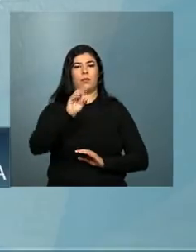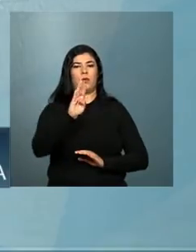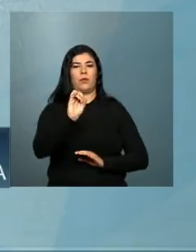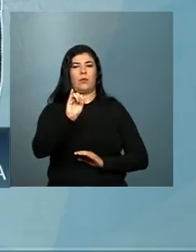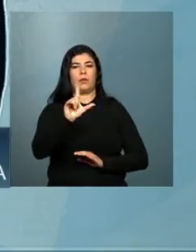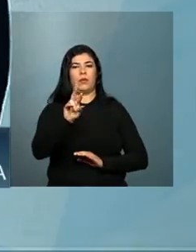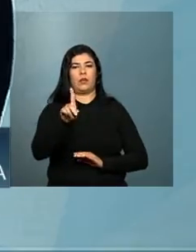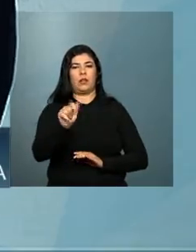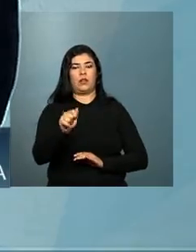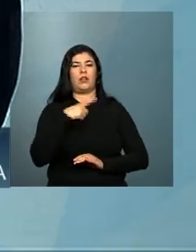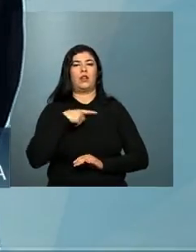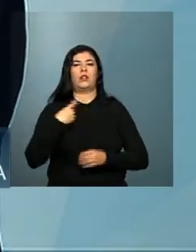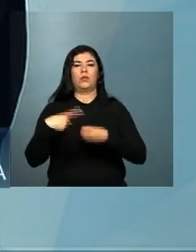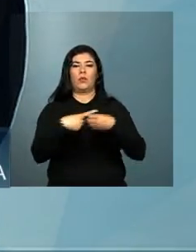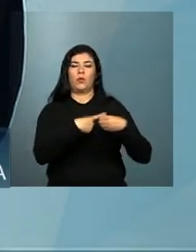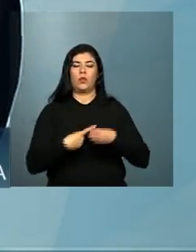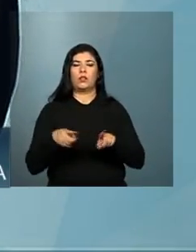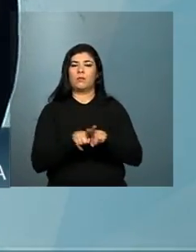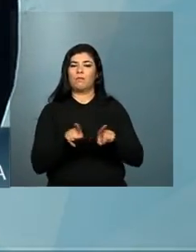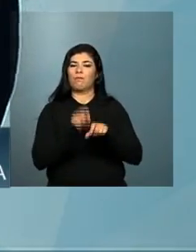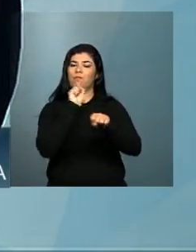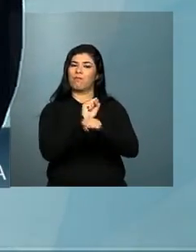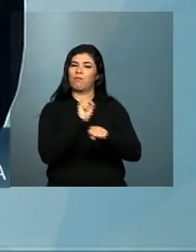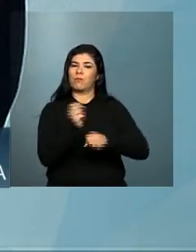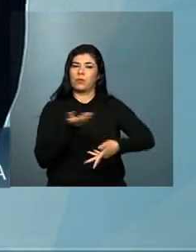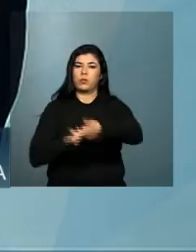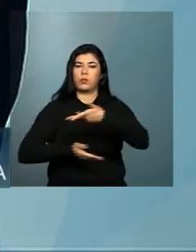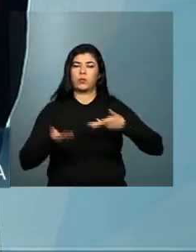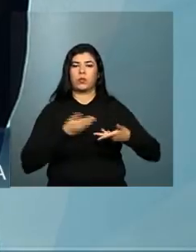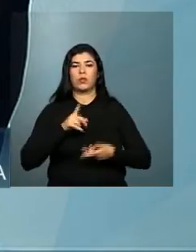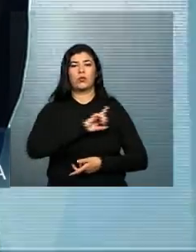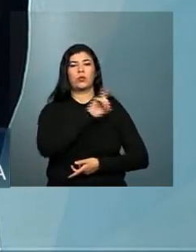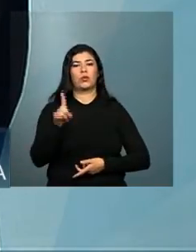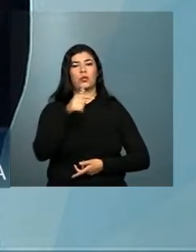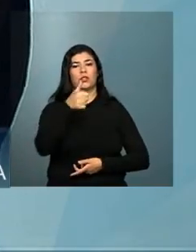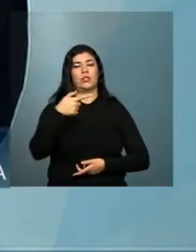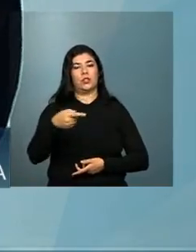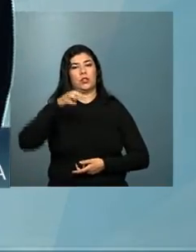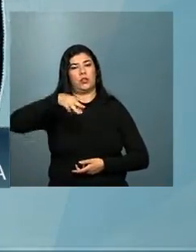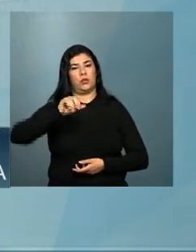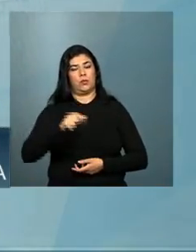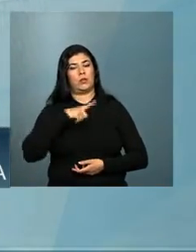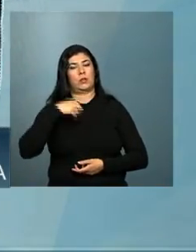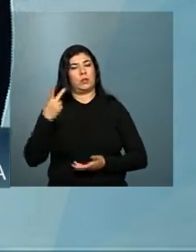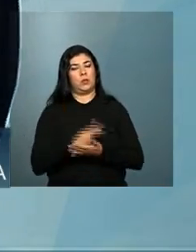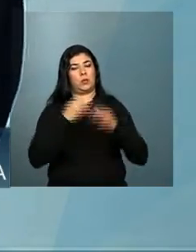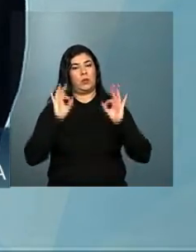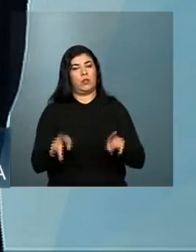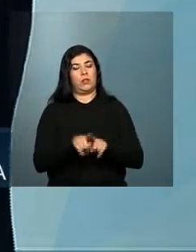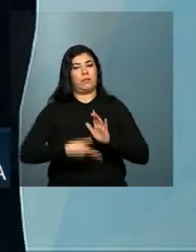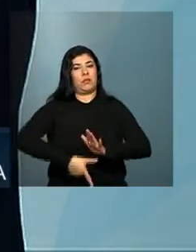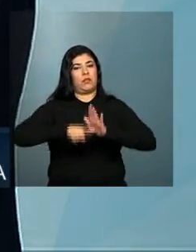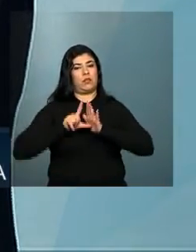e espero que essa licitação transcorra em paz no próximo dia 17 de março, e quero antecipar o convite